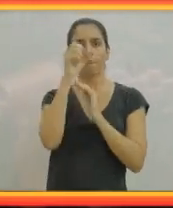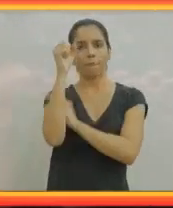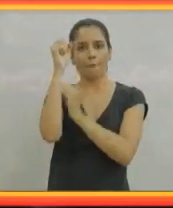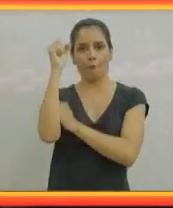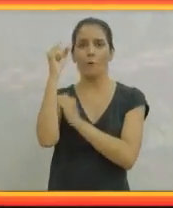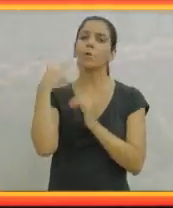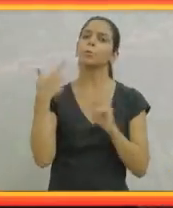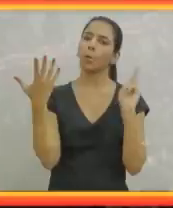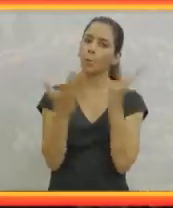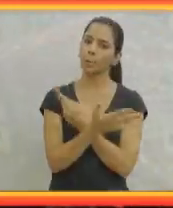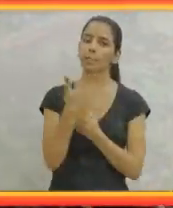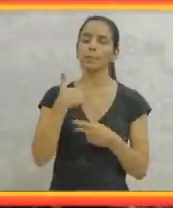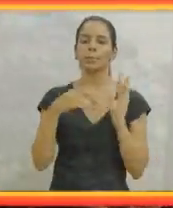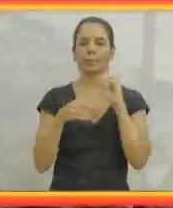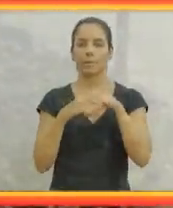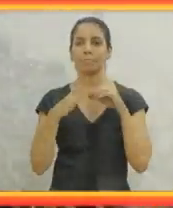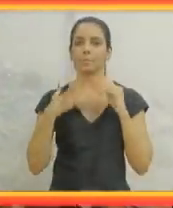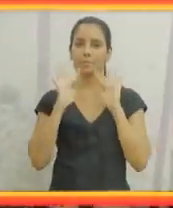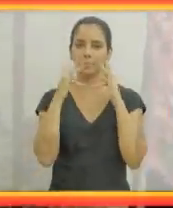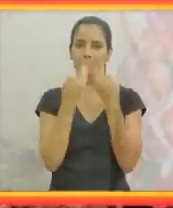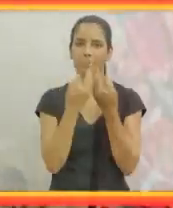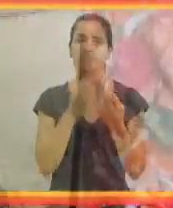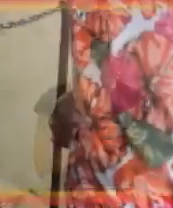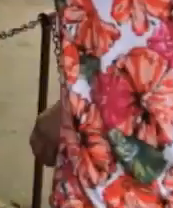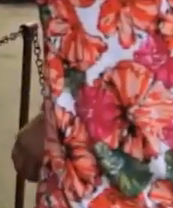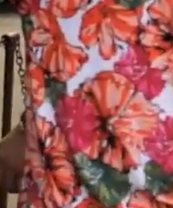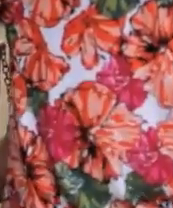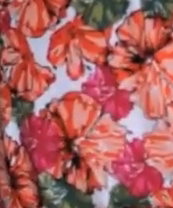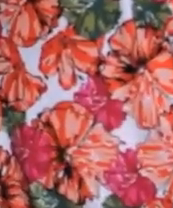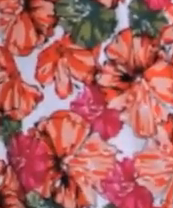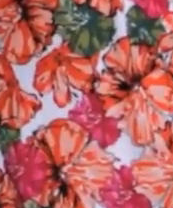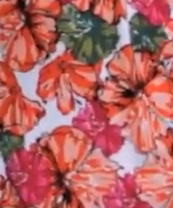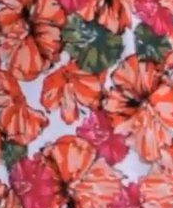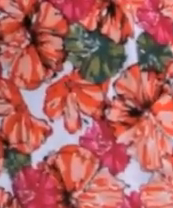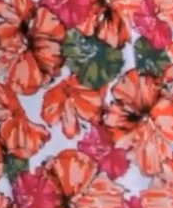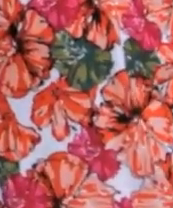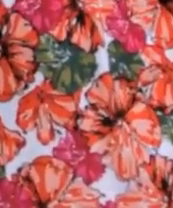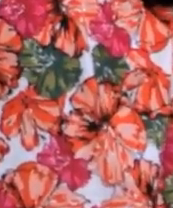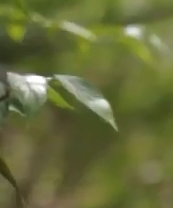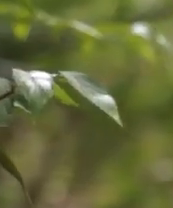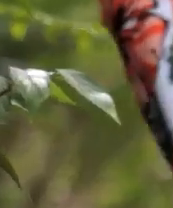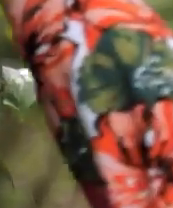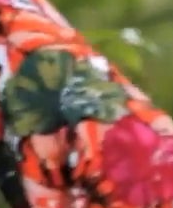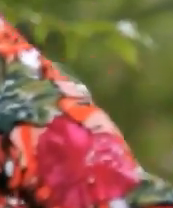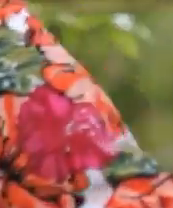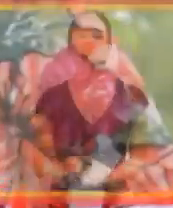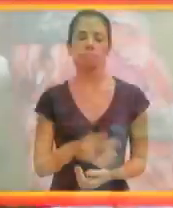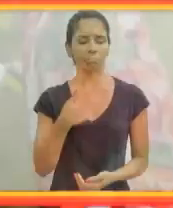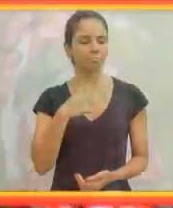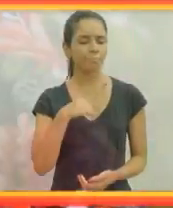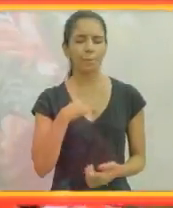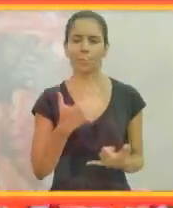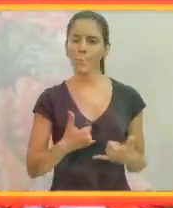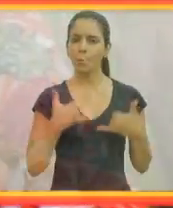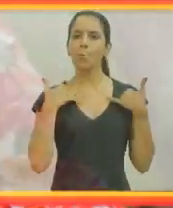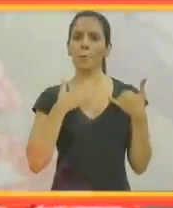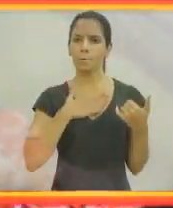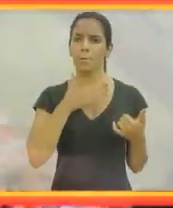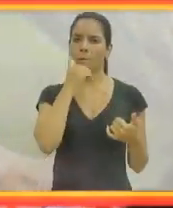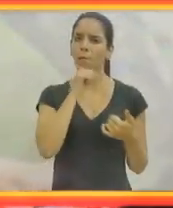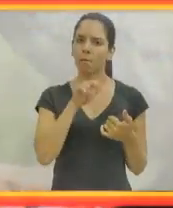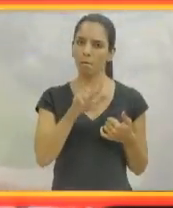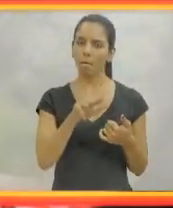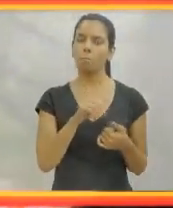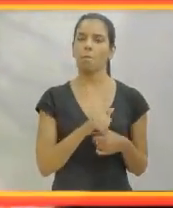minha família. Córrego. Ainda em cima da ponte, Ivonete e Antônio tocam nas folhas de uma árvore. Eu sou muito orgulhoso da minha irmã,